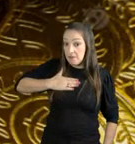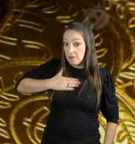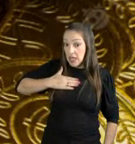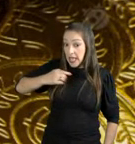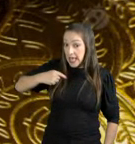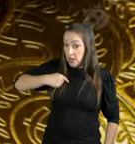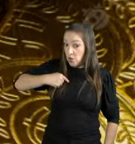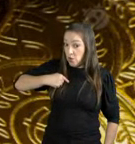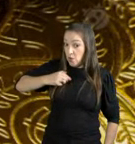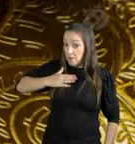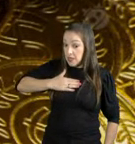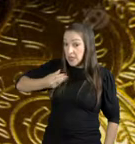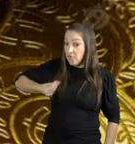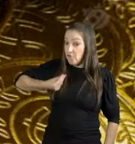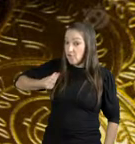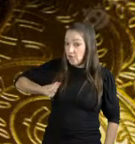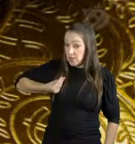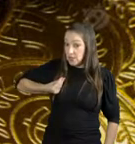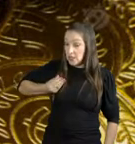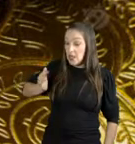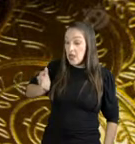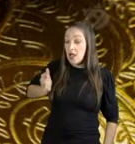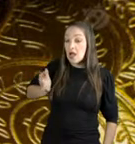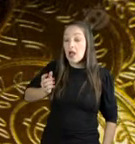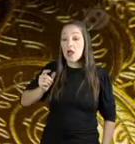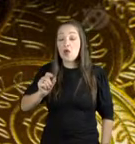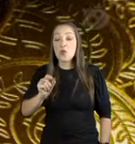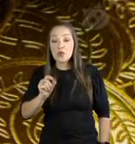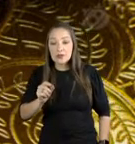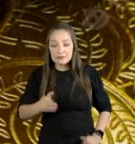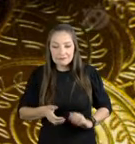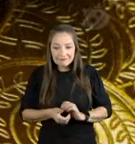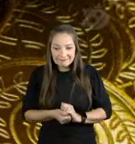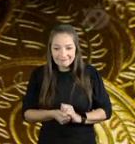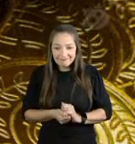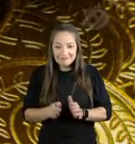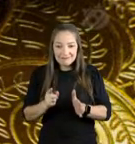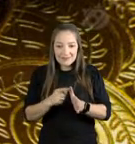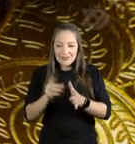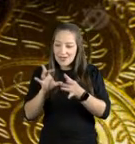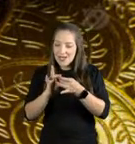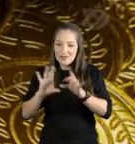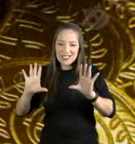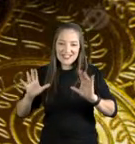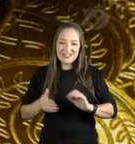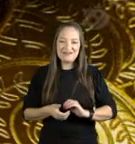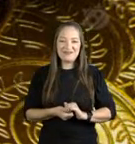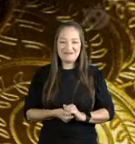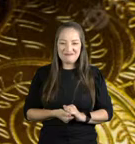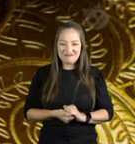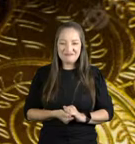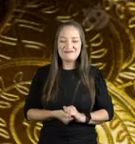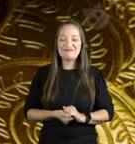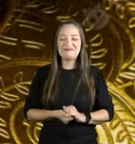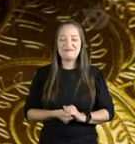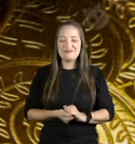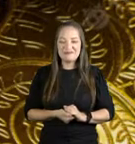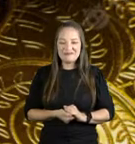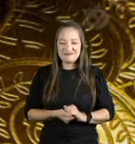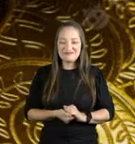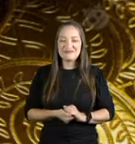está aqui falando com vocês, é o quê? Primeiro, liberdade. Liberdade de eu